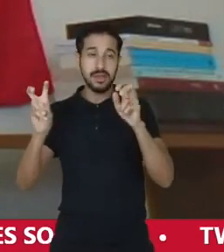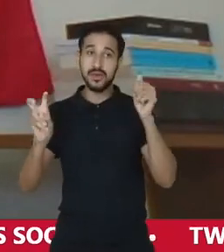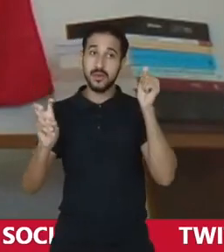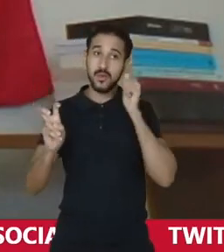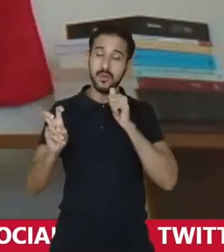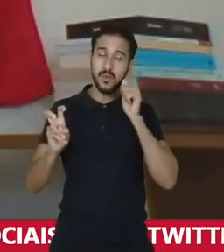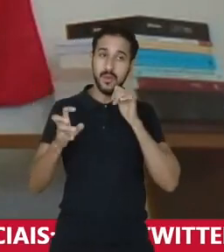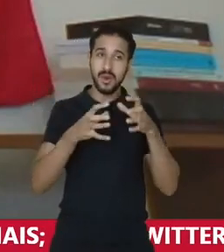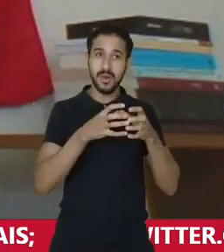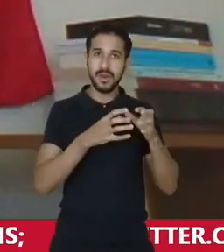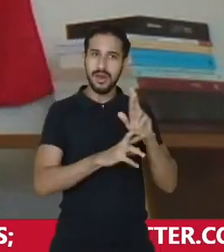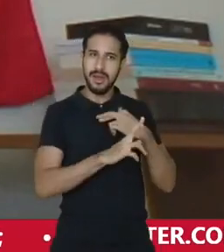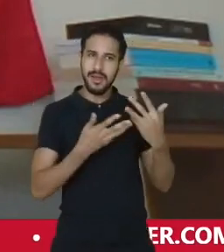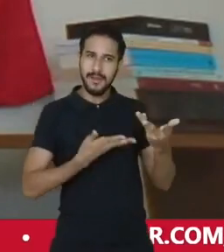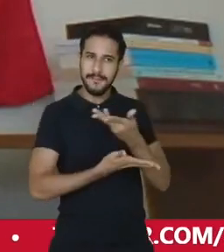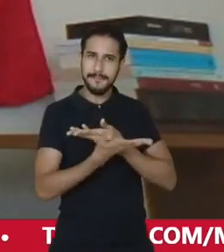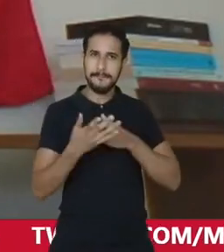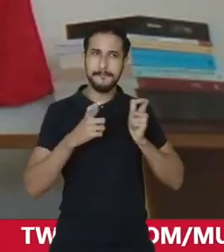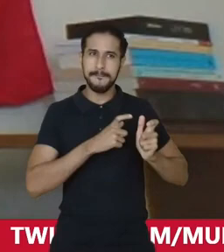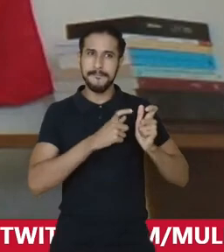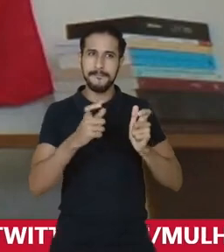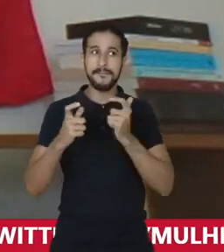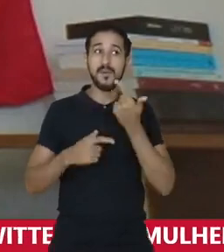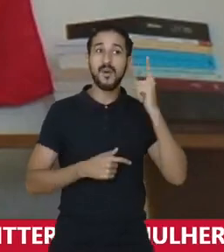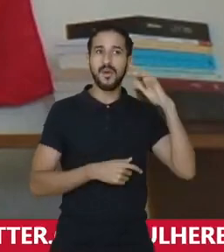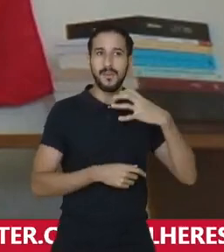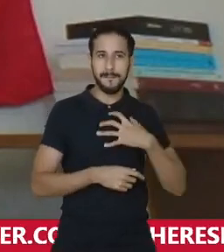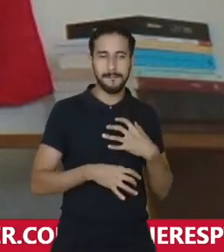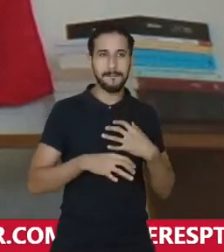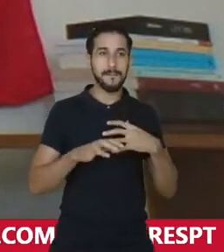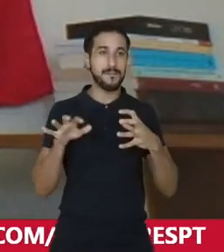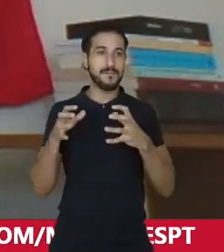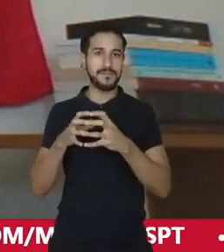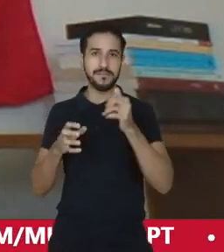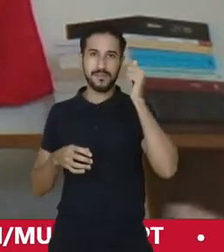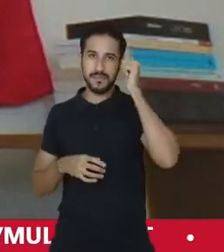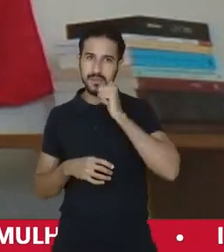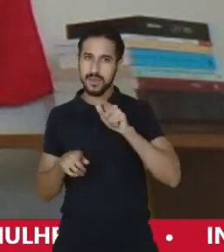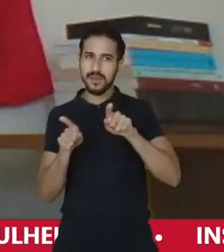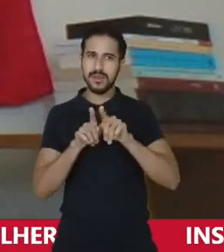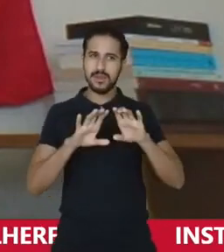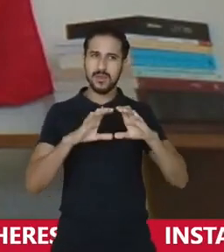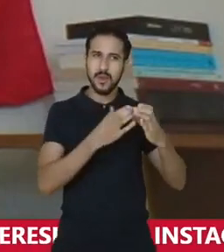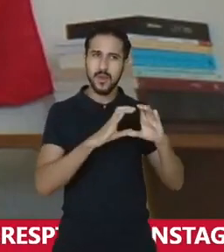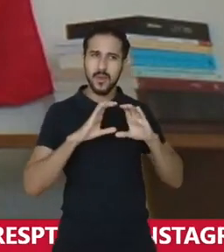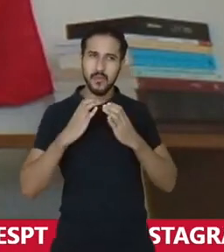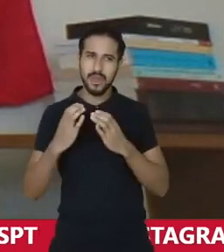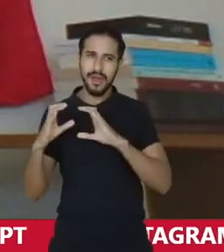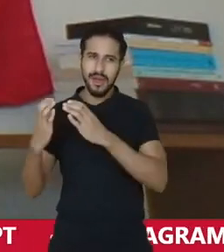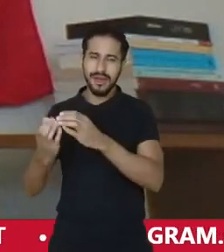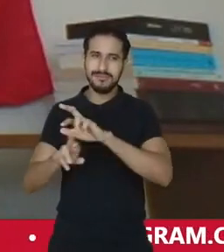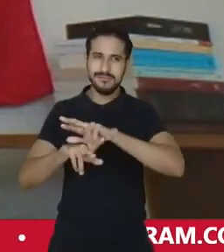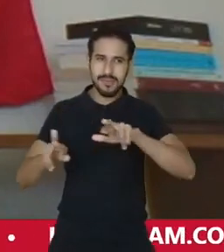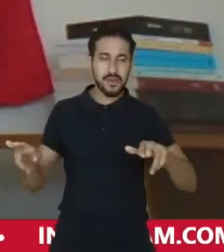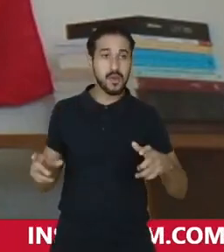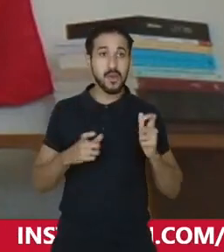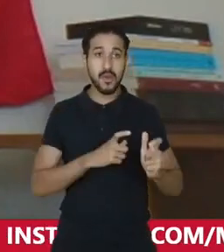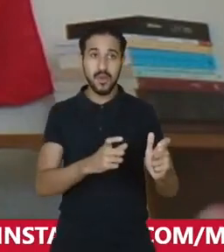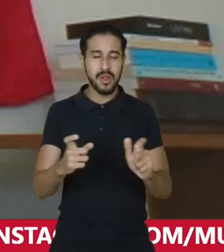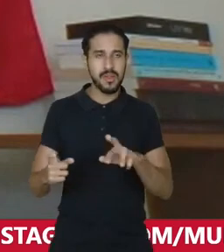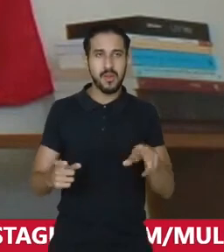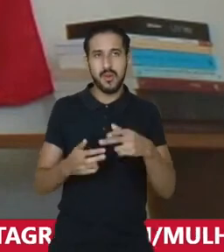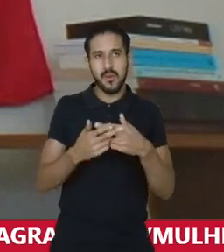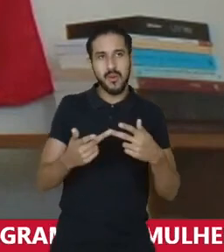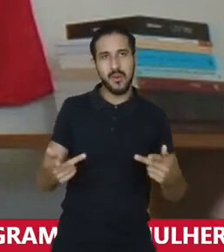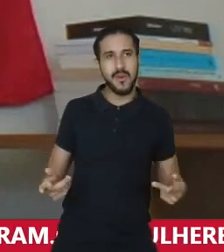mulheres nos relacionamos com os territórios de outra forma, né? Para as mulheres e para as comunidades, o território não é